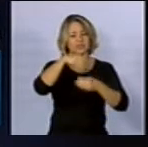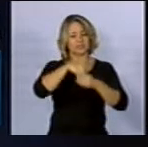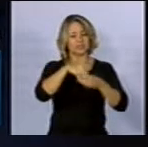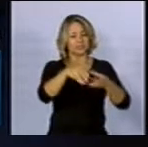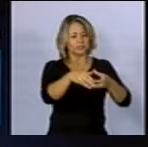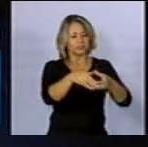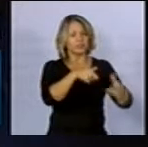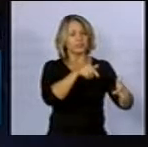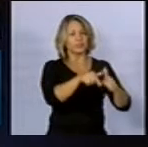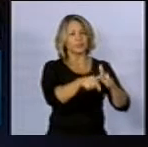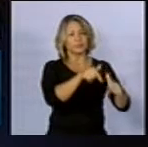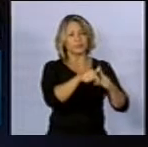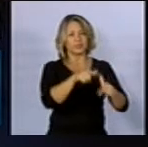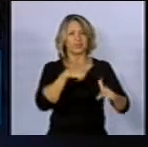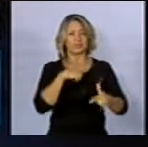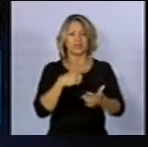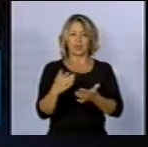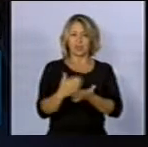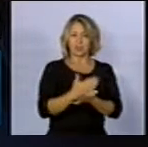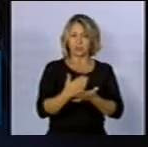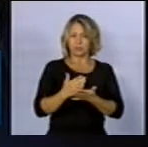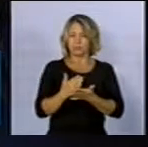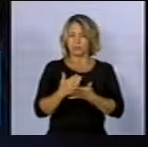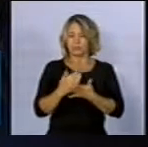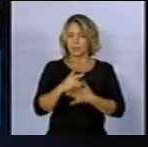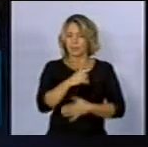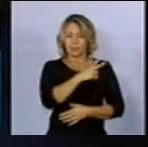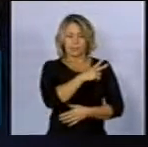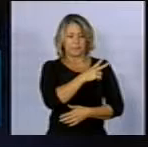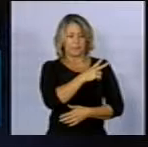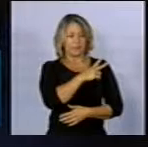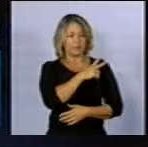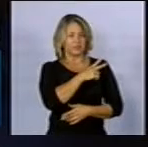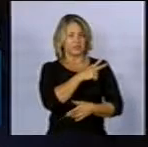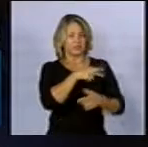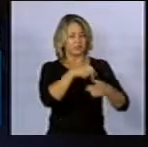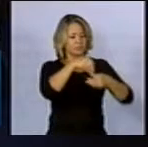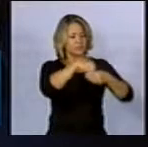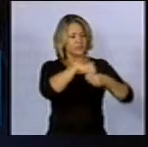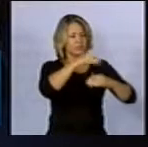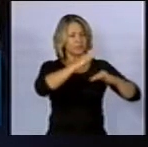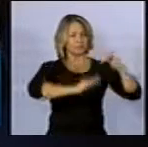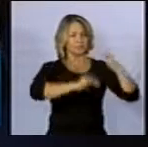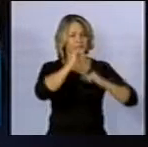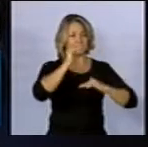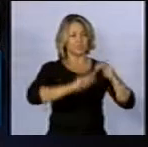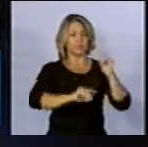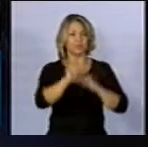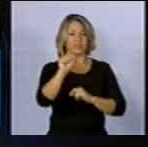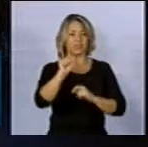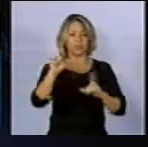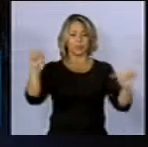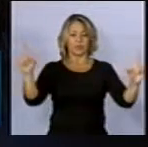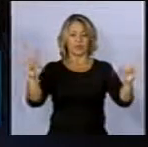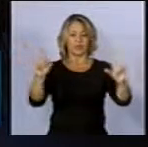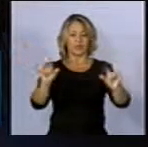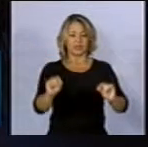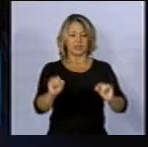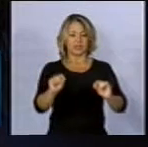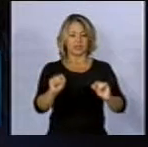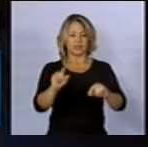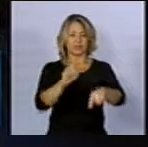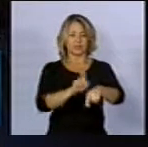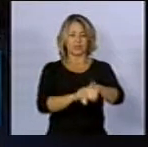área existe uma situação uma desta profissão que é uma redução da carga